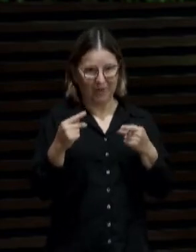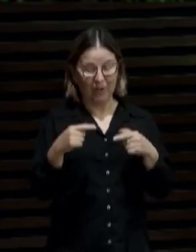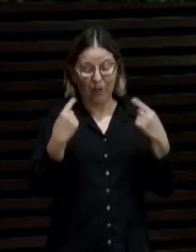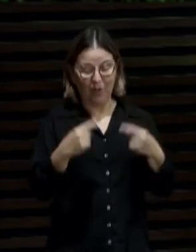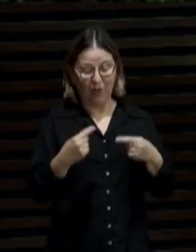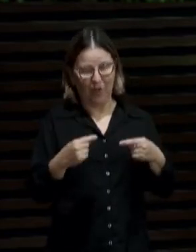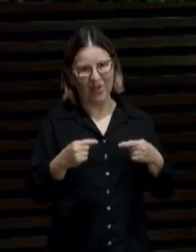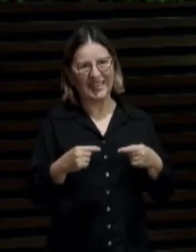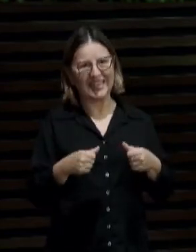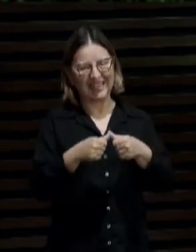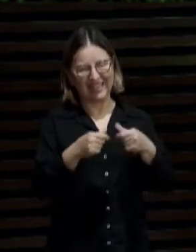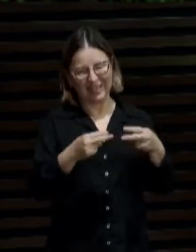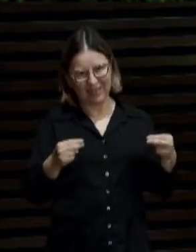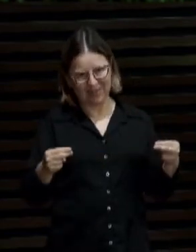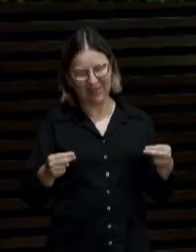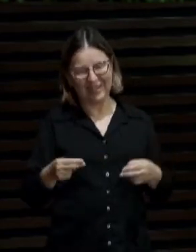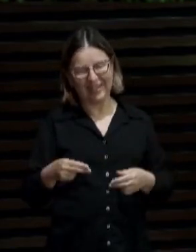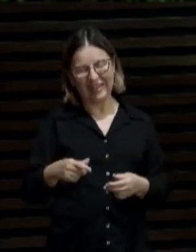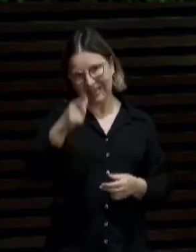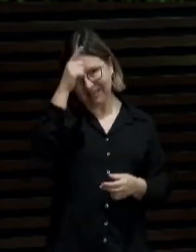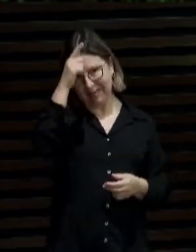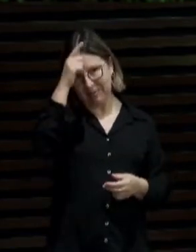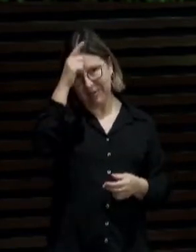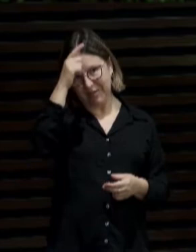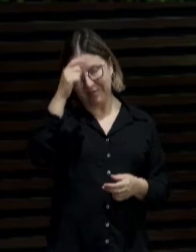ficou conhecido como o dia em que iniciou a Reforma.